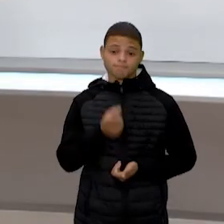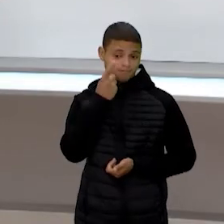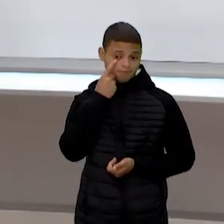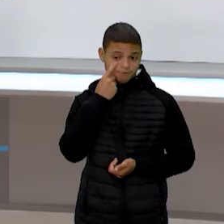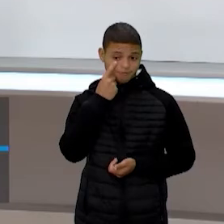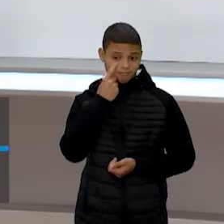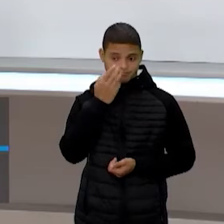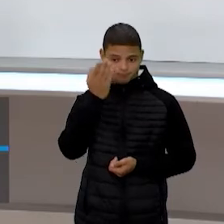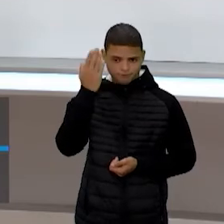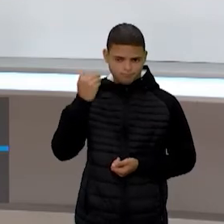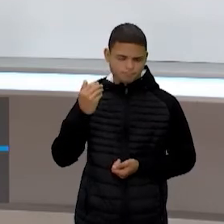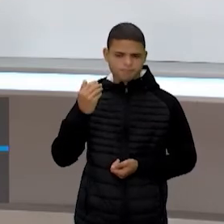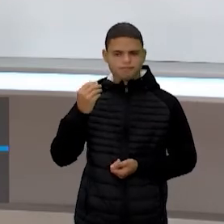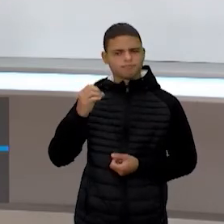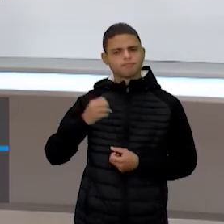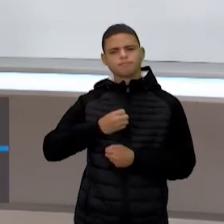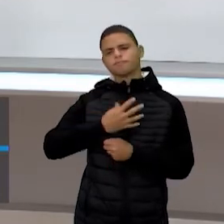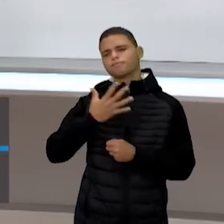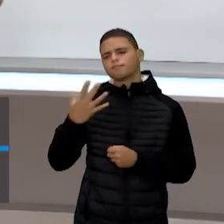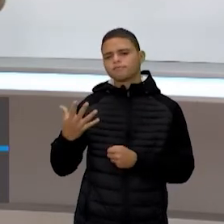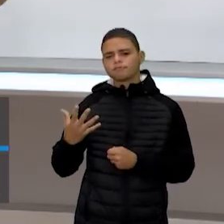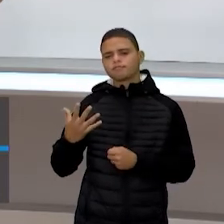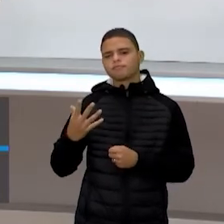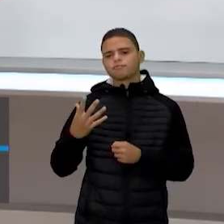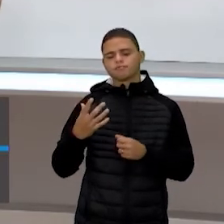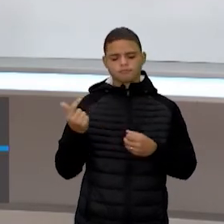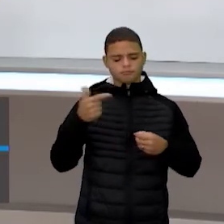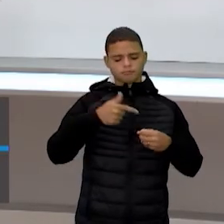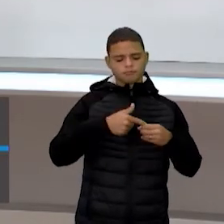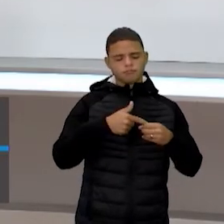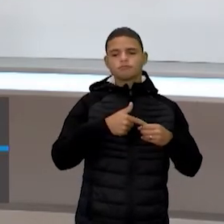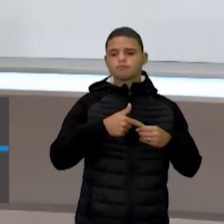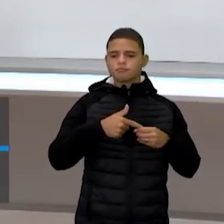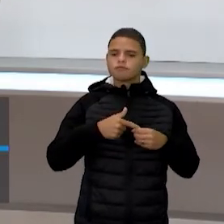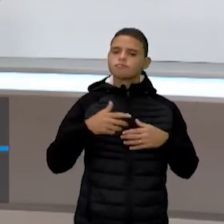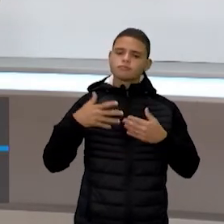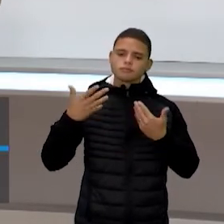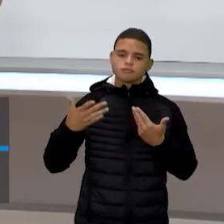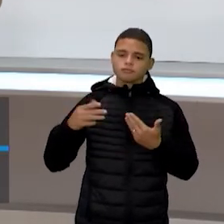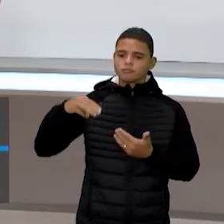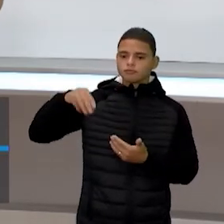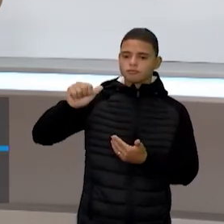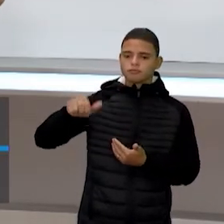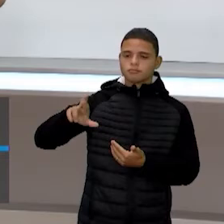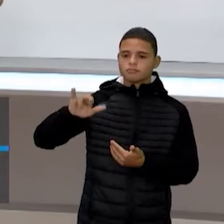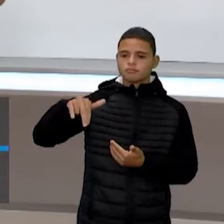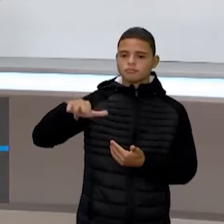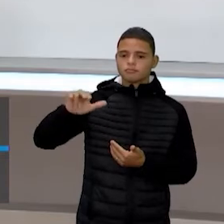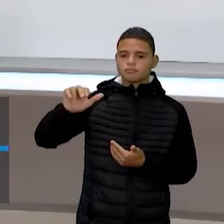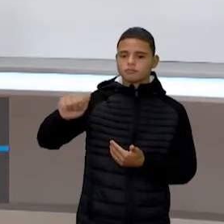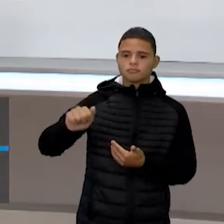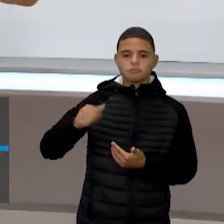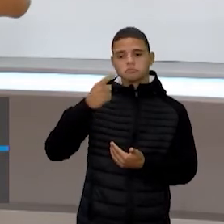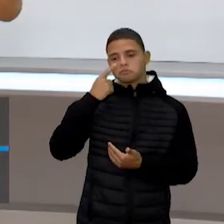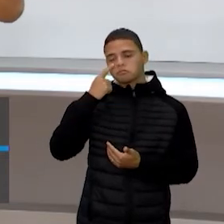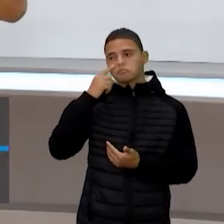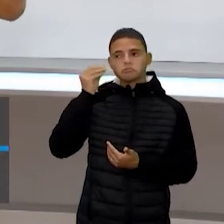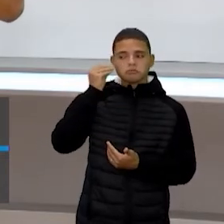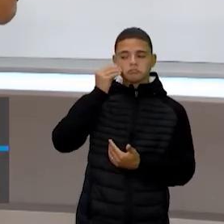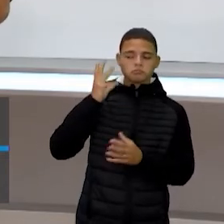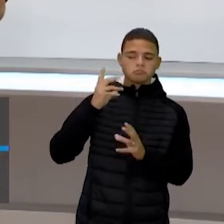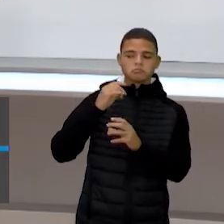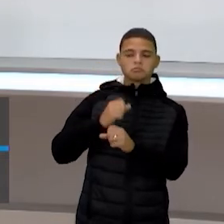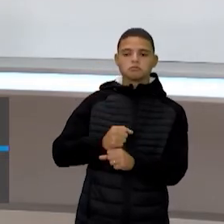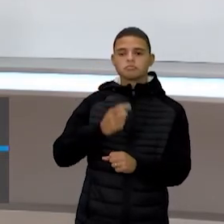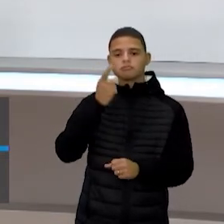Vamos ver então quanto será que foi colocado dentro do tanque de combustível aí da Marina, né? Tava aqui calculando aqui rapidamente